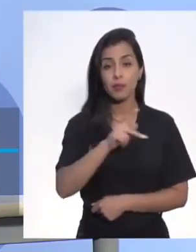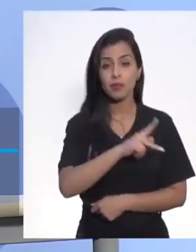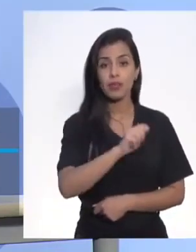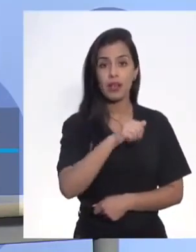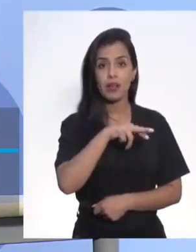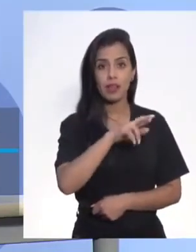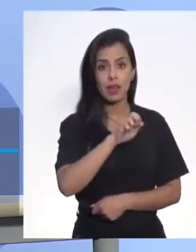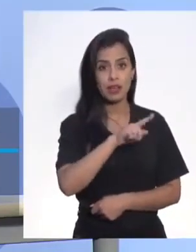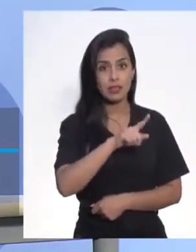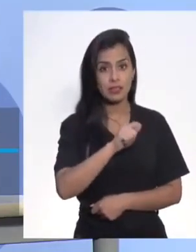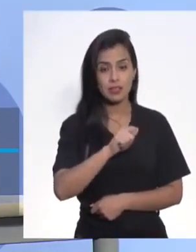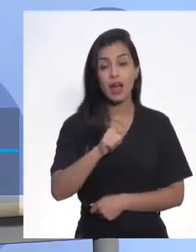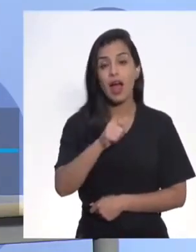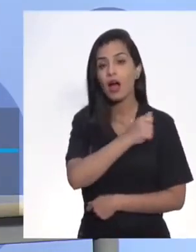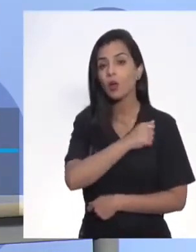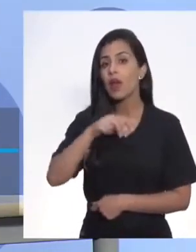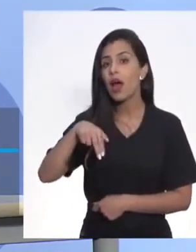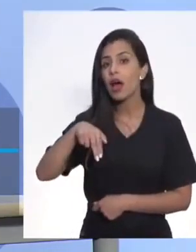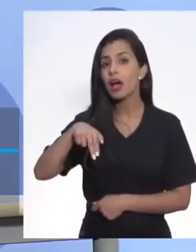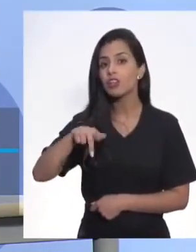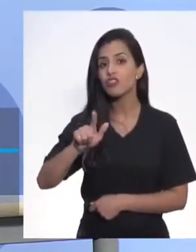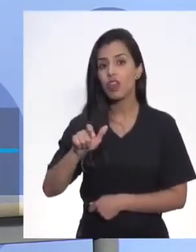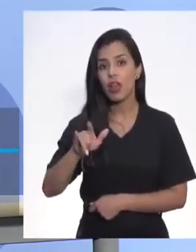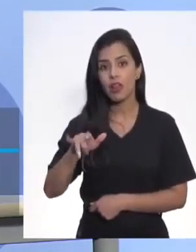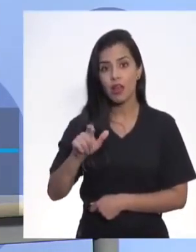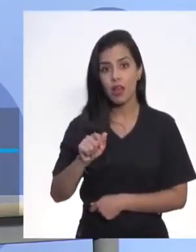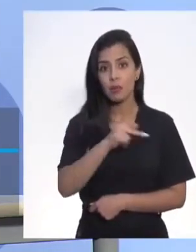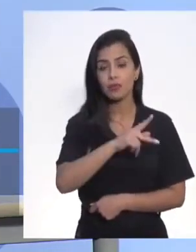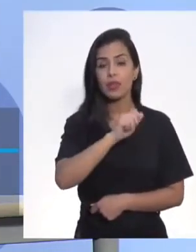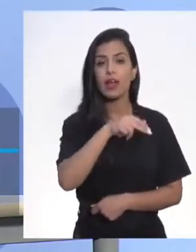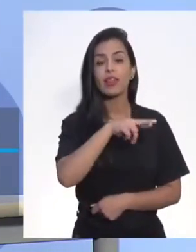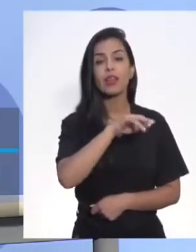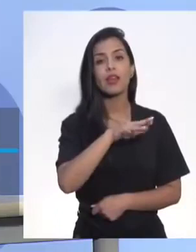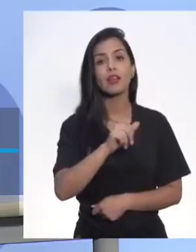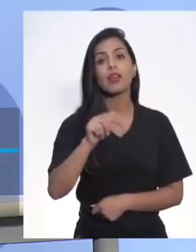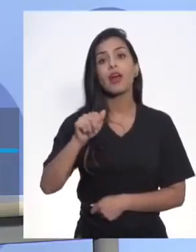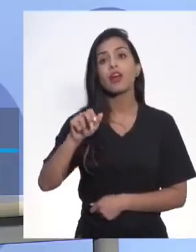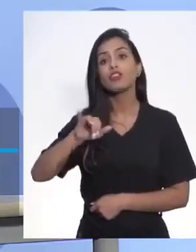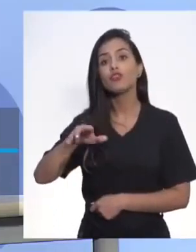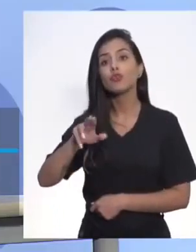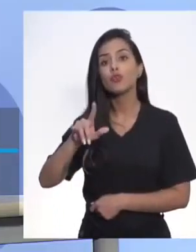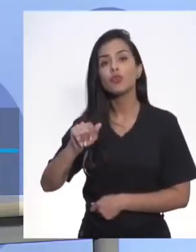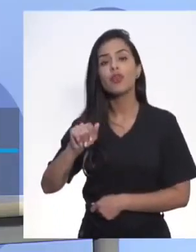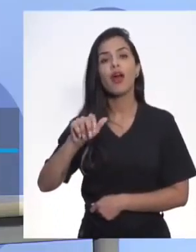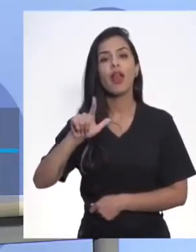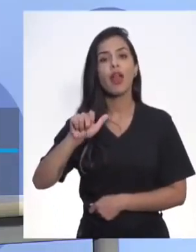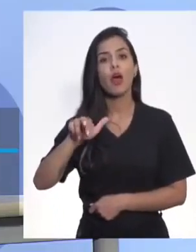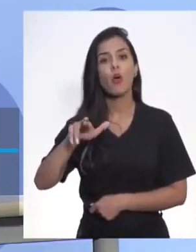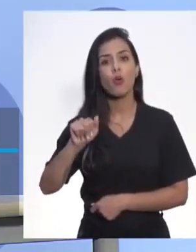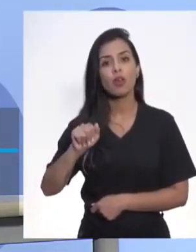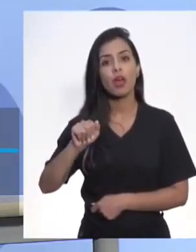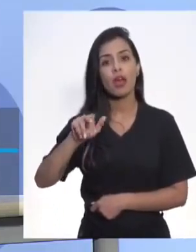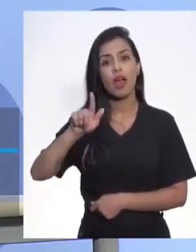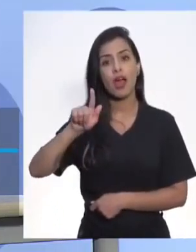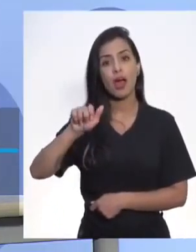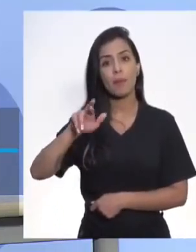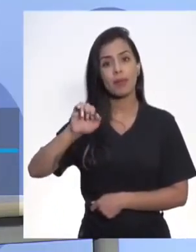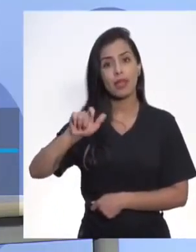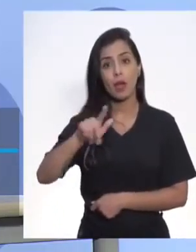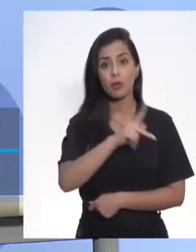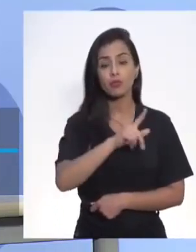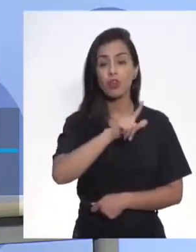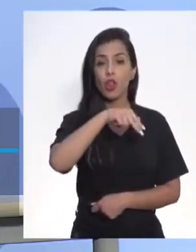aluna Angélica, da professora Adriana, os alunos Júlia, Laura, Gisele e Gabriel, do professor